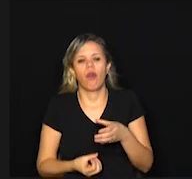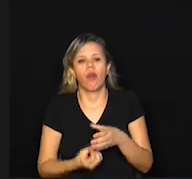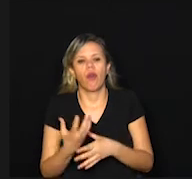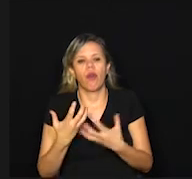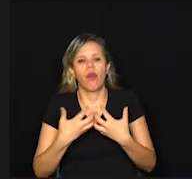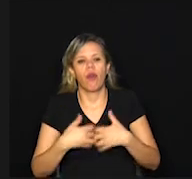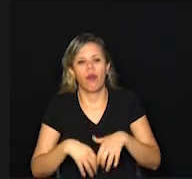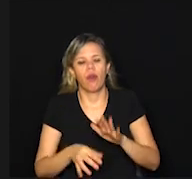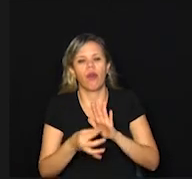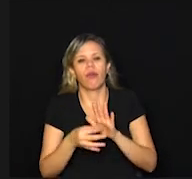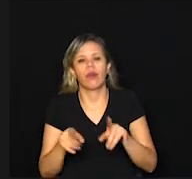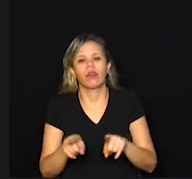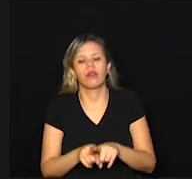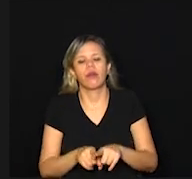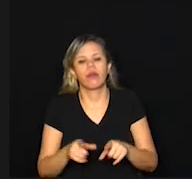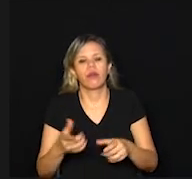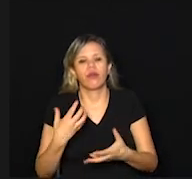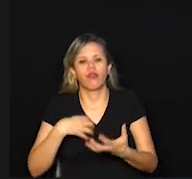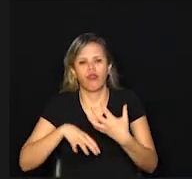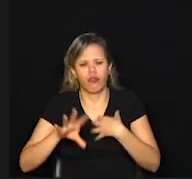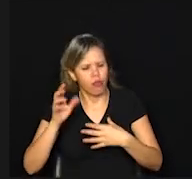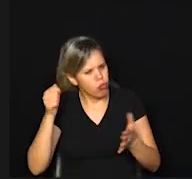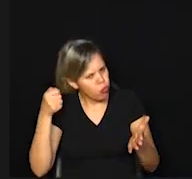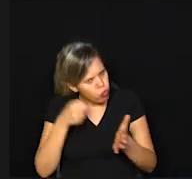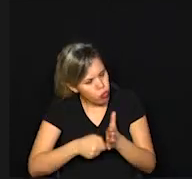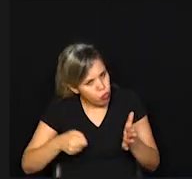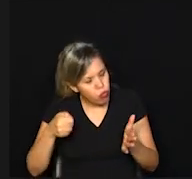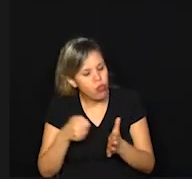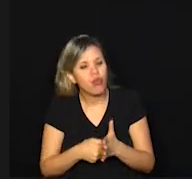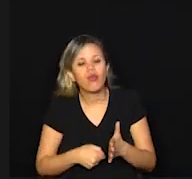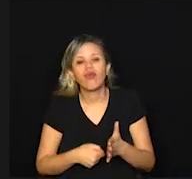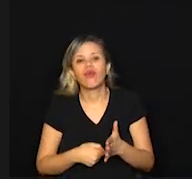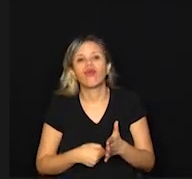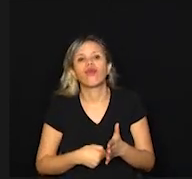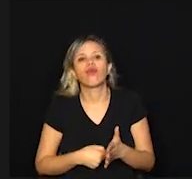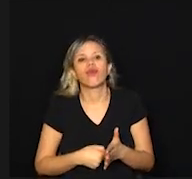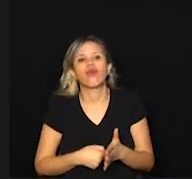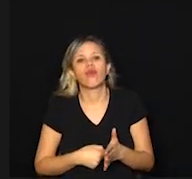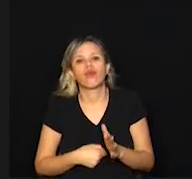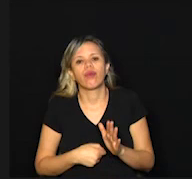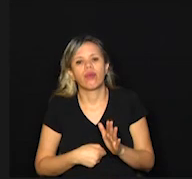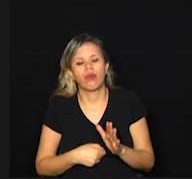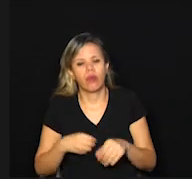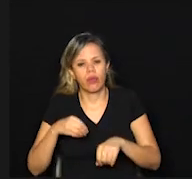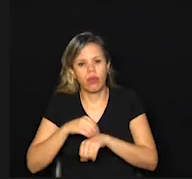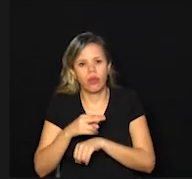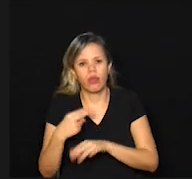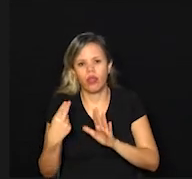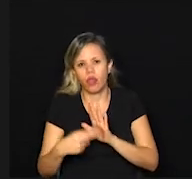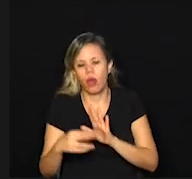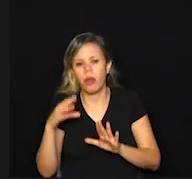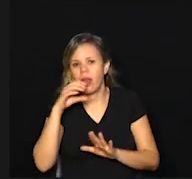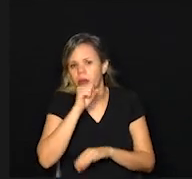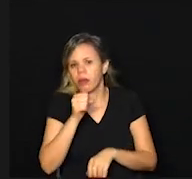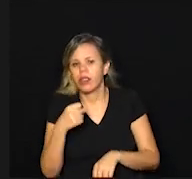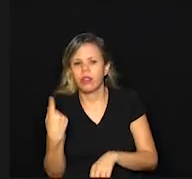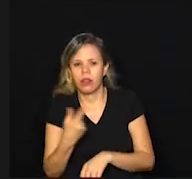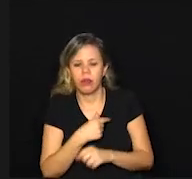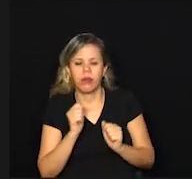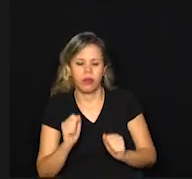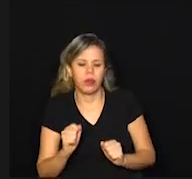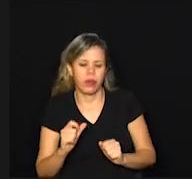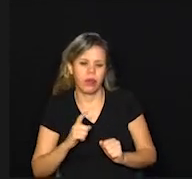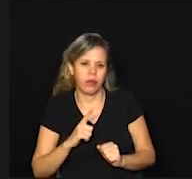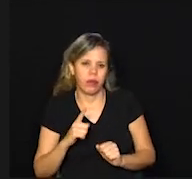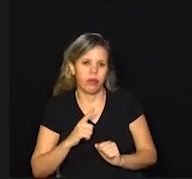se coloque também nesse lugar de lutar para que esse esse nome seja Dado quanto antes para que vem a gente possa